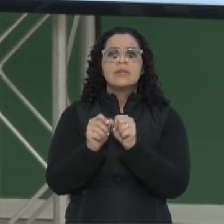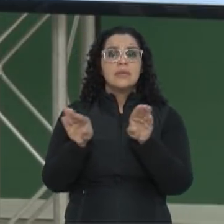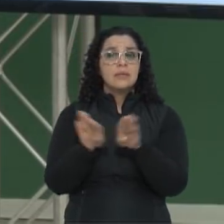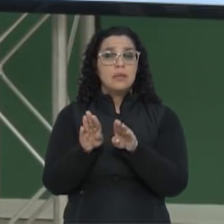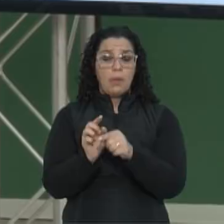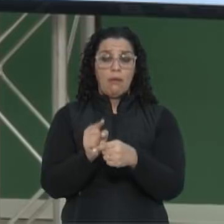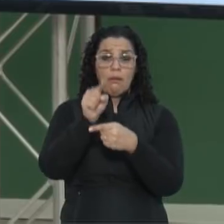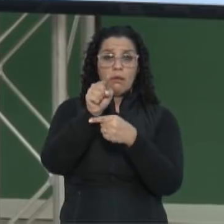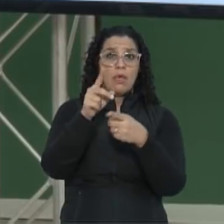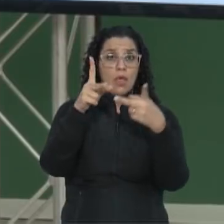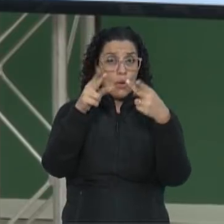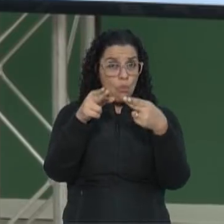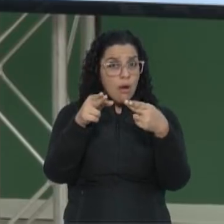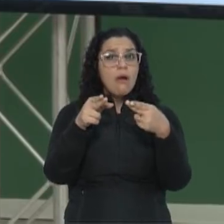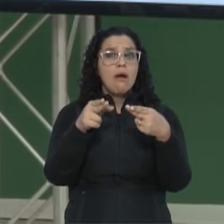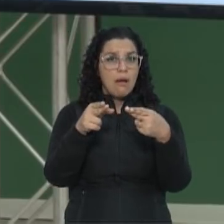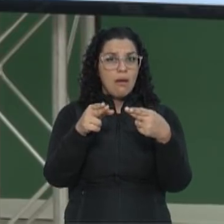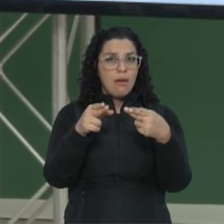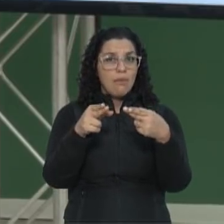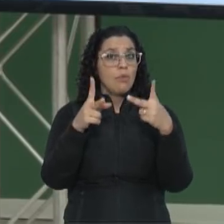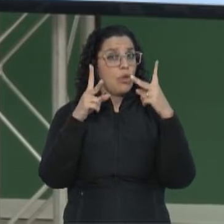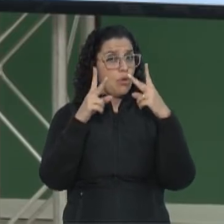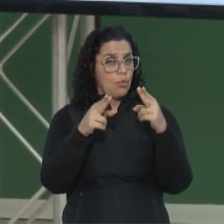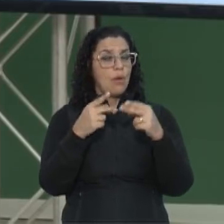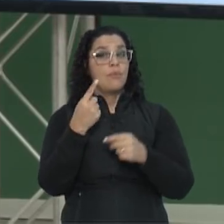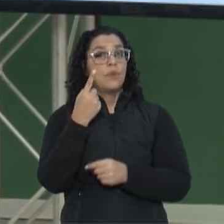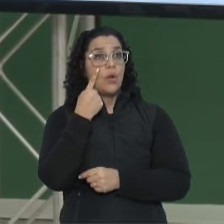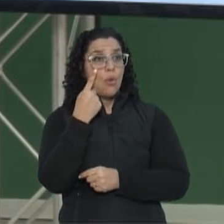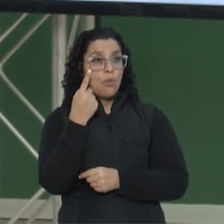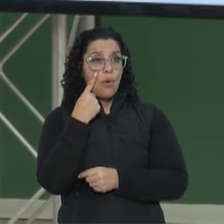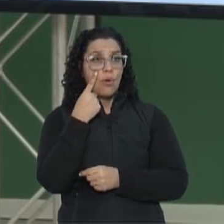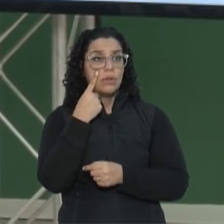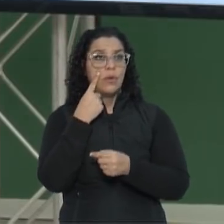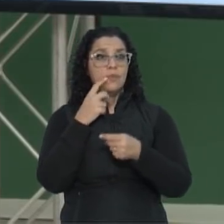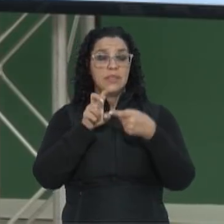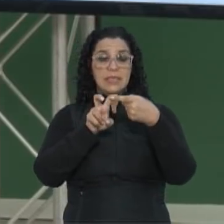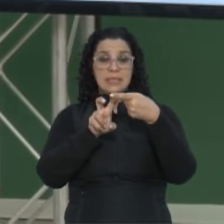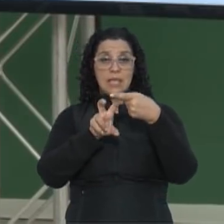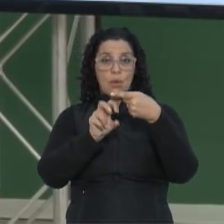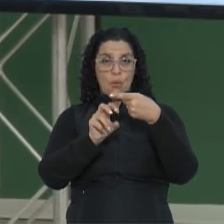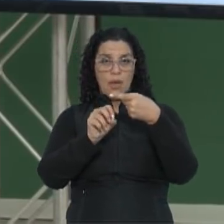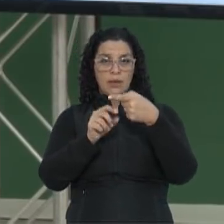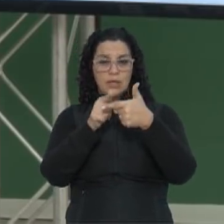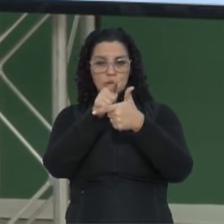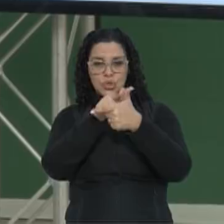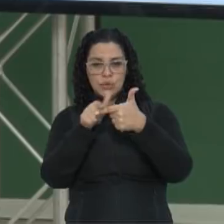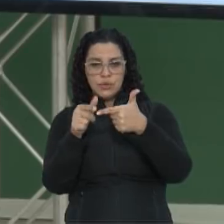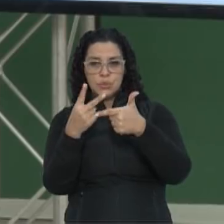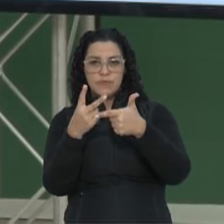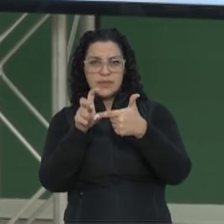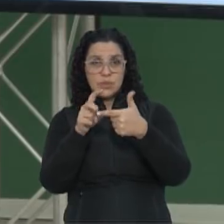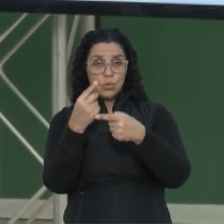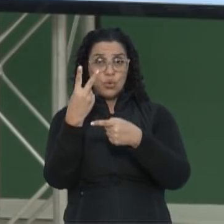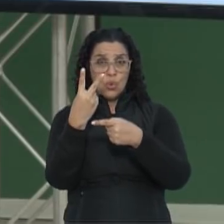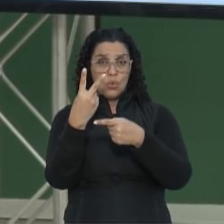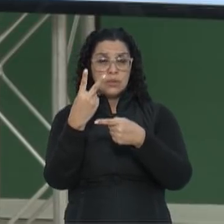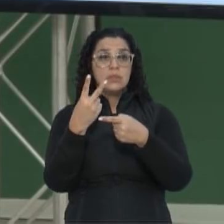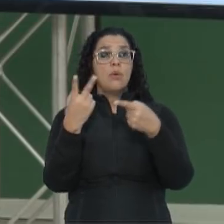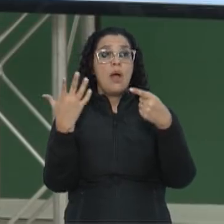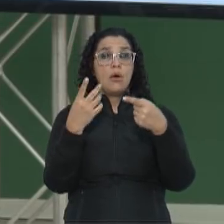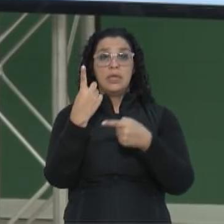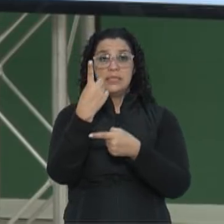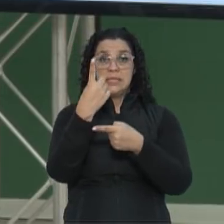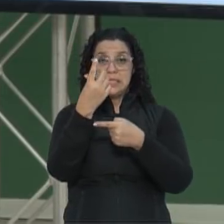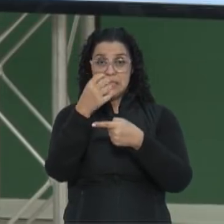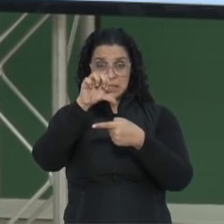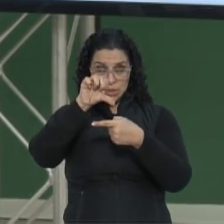numerador também de forma proporcional. Então, 50 dividido por 25 não dá 2? Então, eu vou pensar